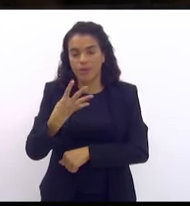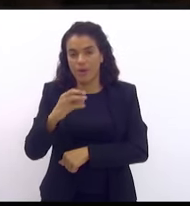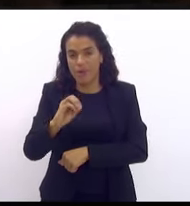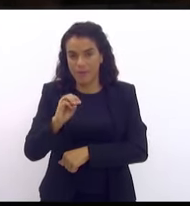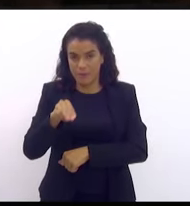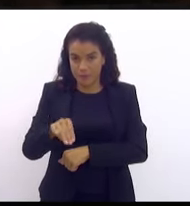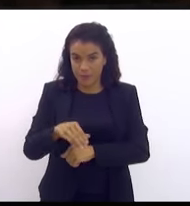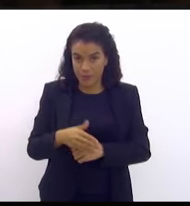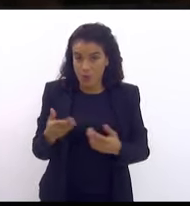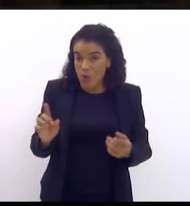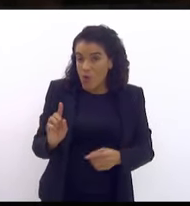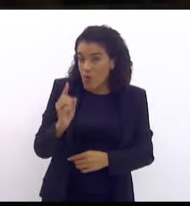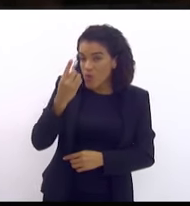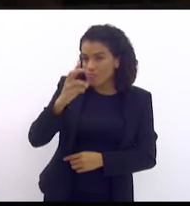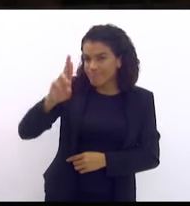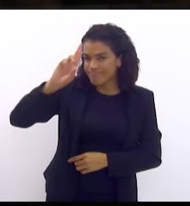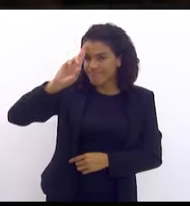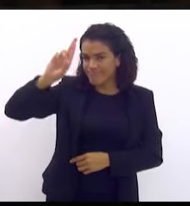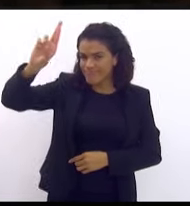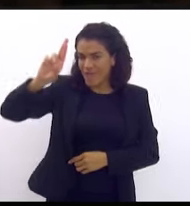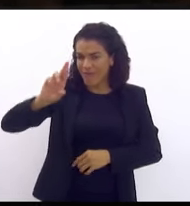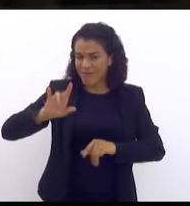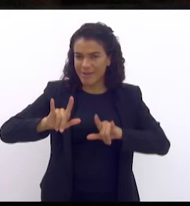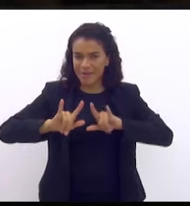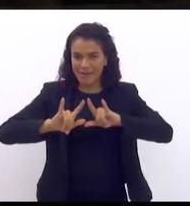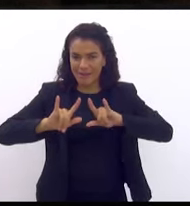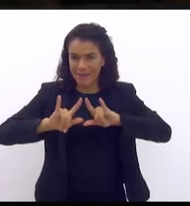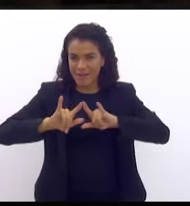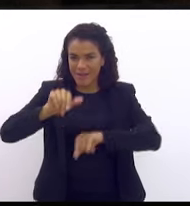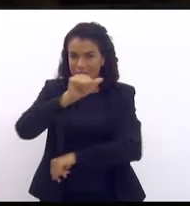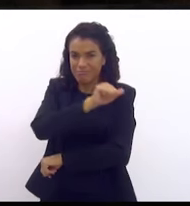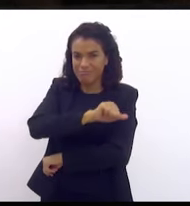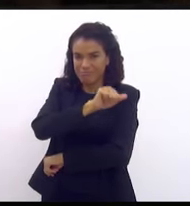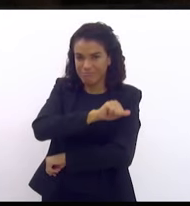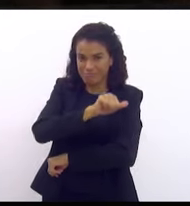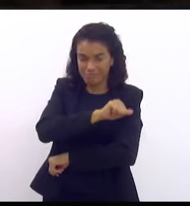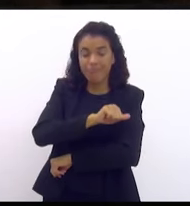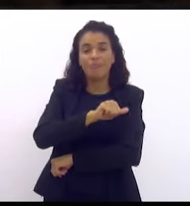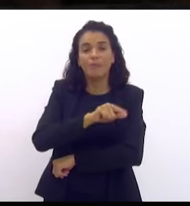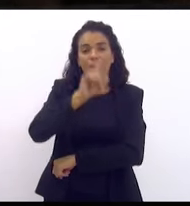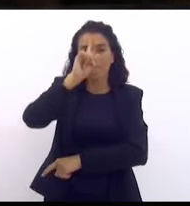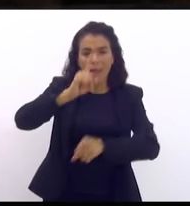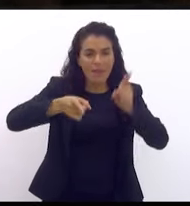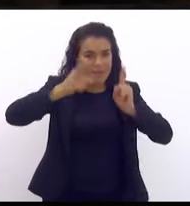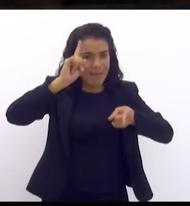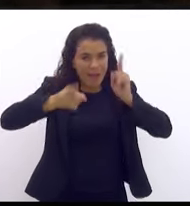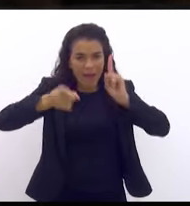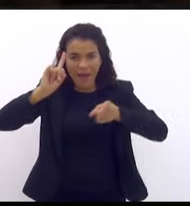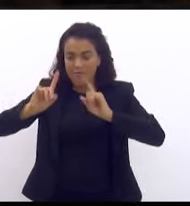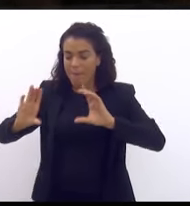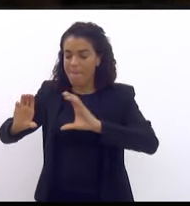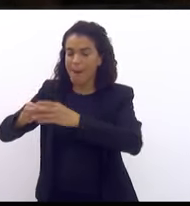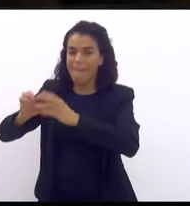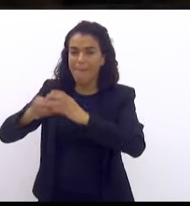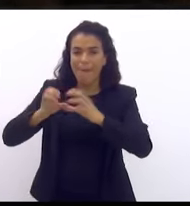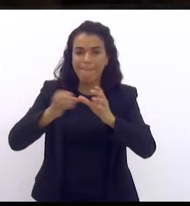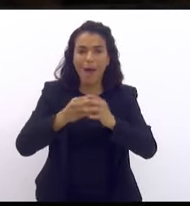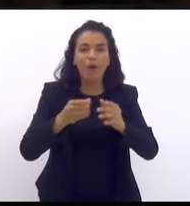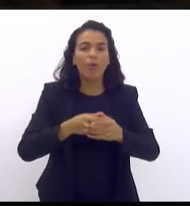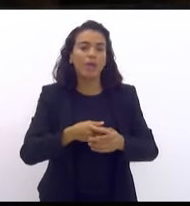chefes da maior milícia do Rio mandava que quadrilha subornasse